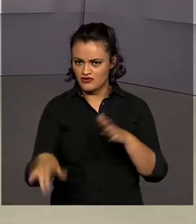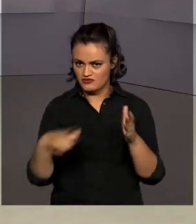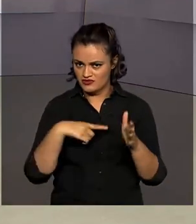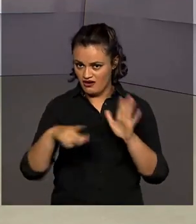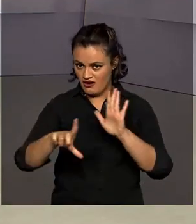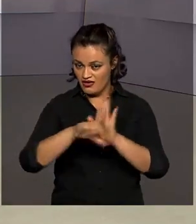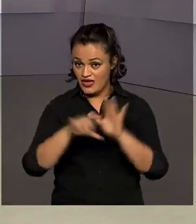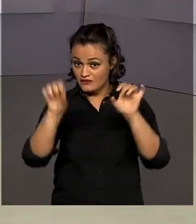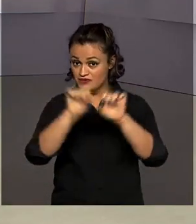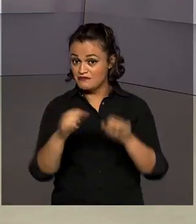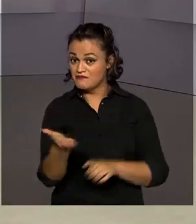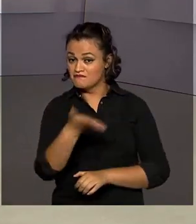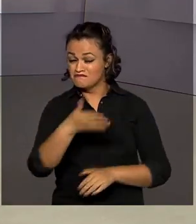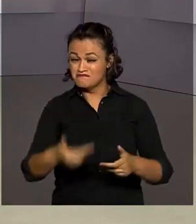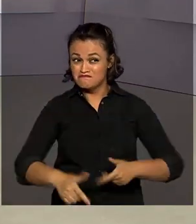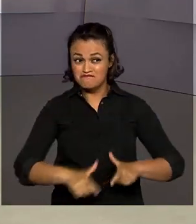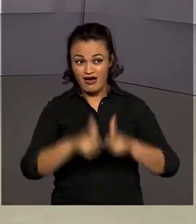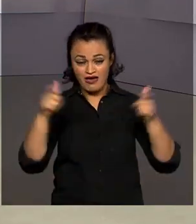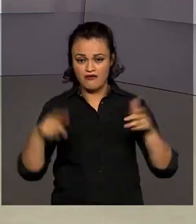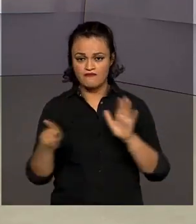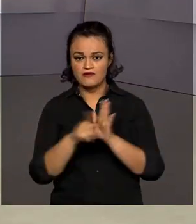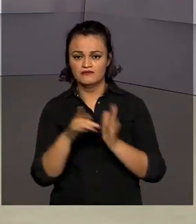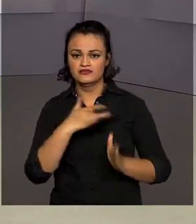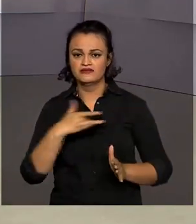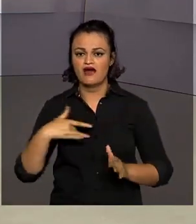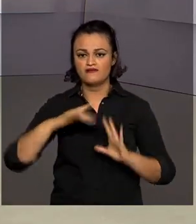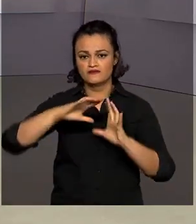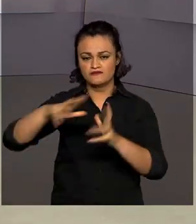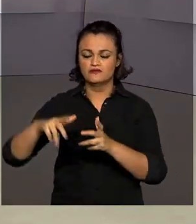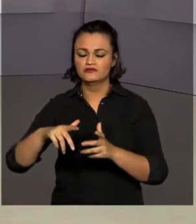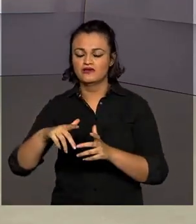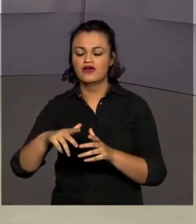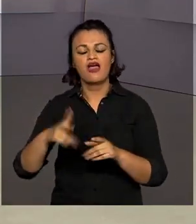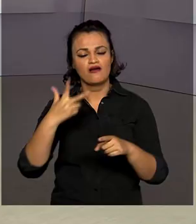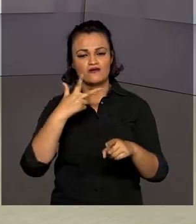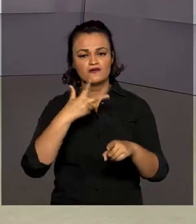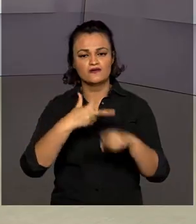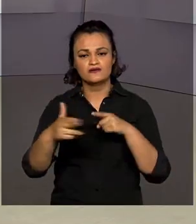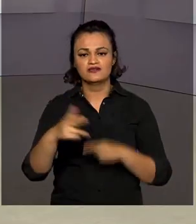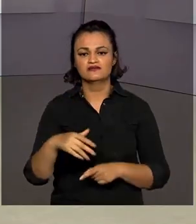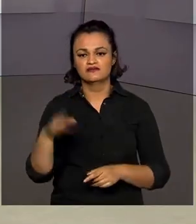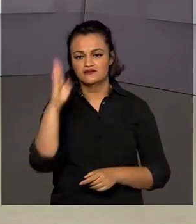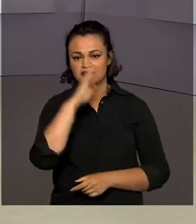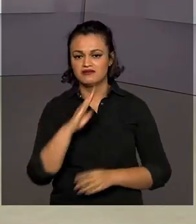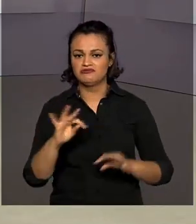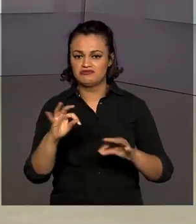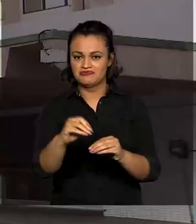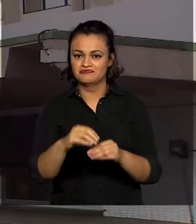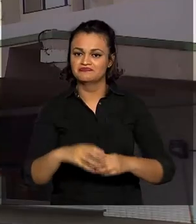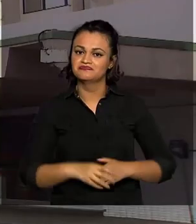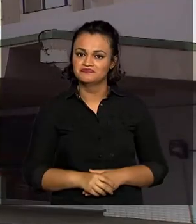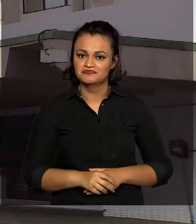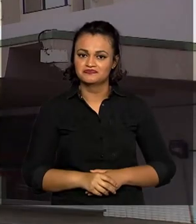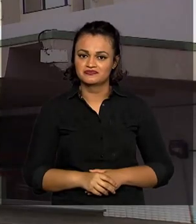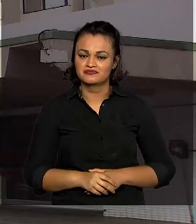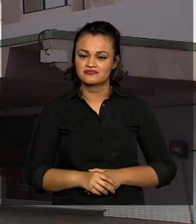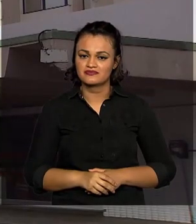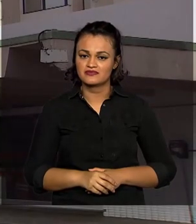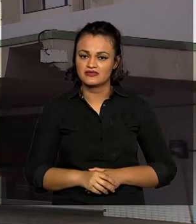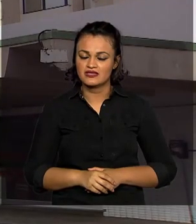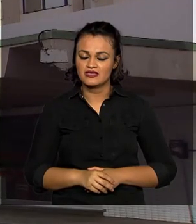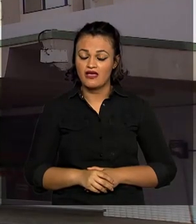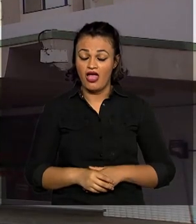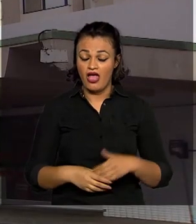maior sistema público de saúde do mundo e representa uma conquista social de todos os brasileiros. A partir da